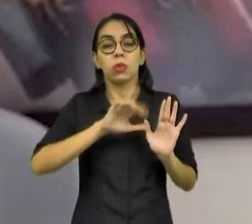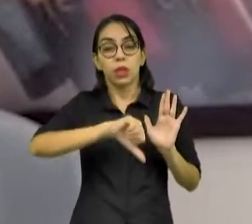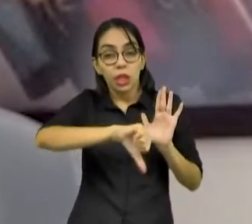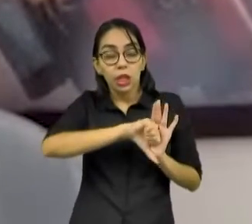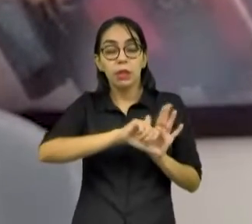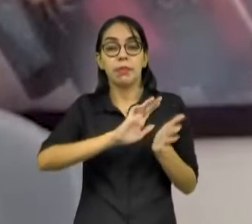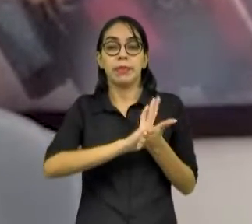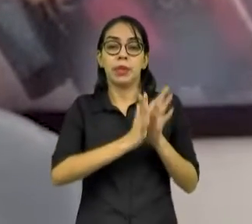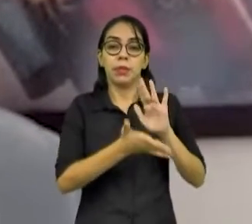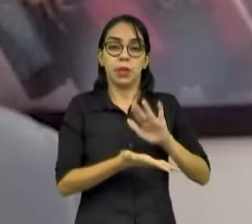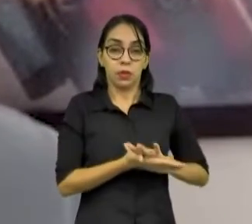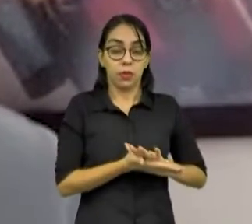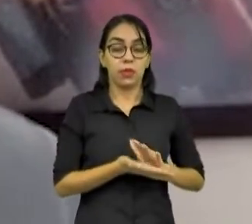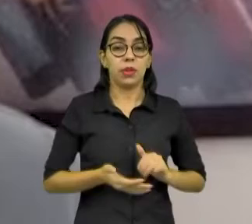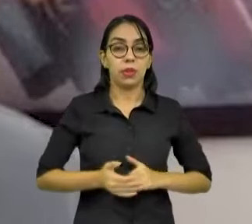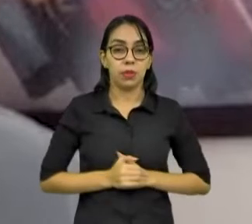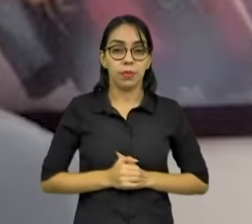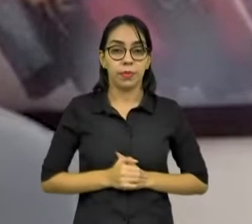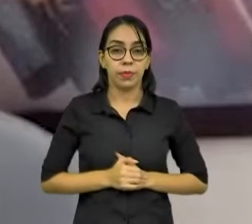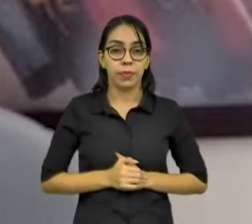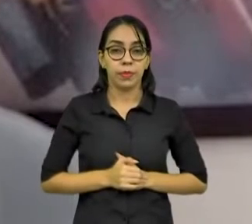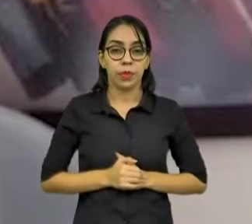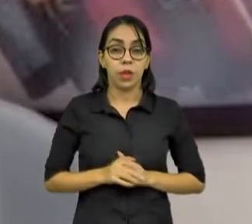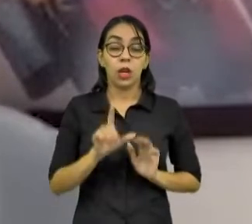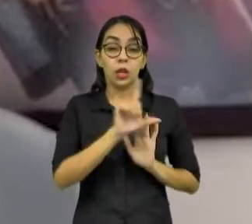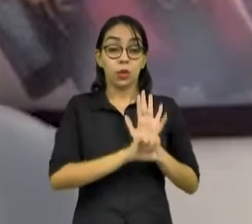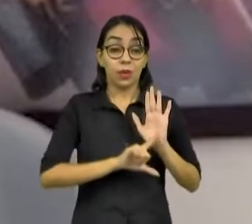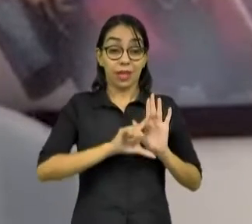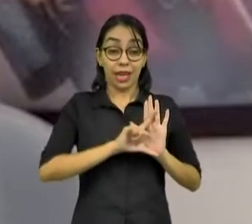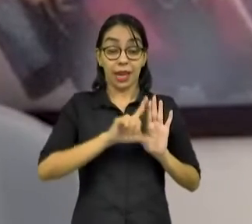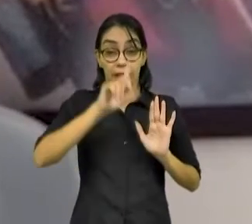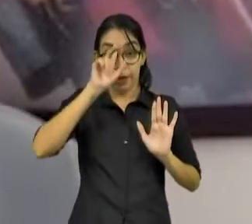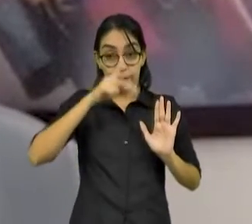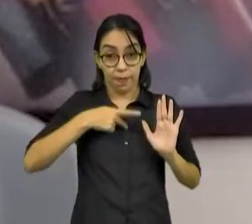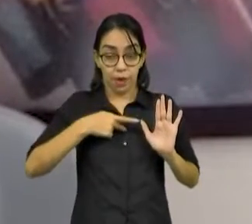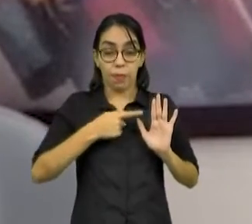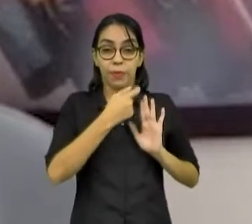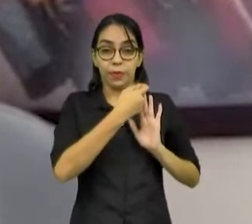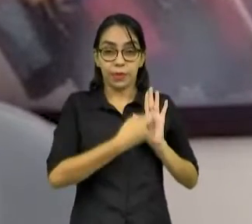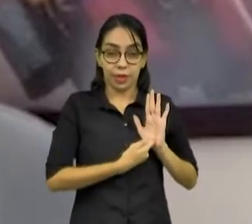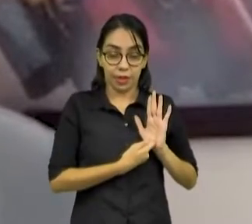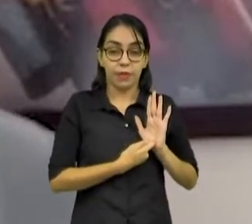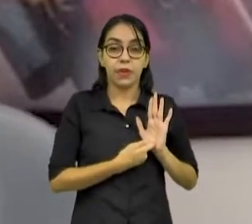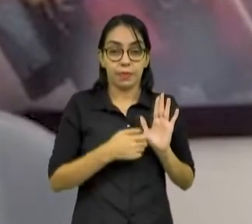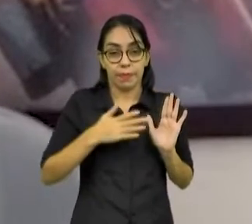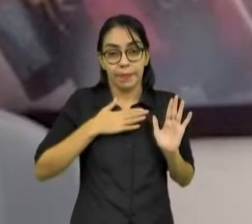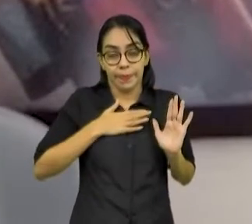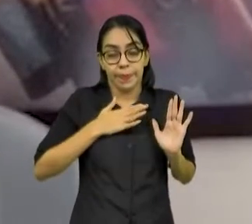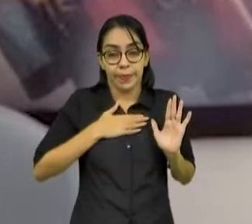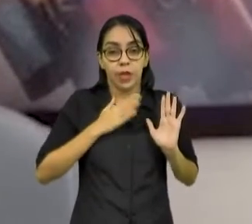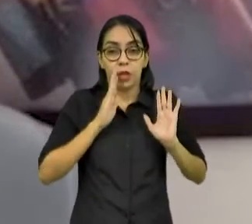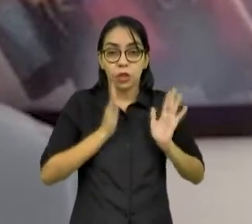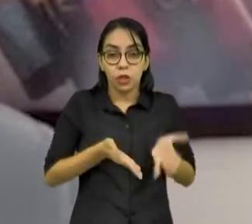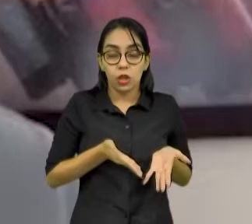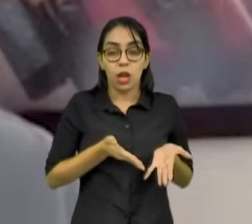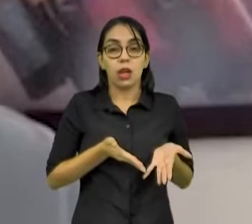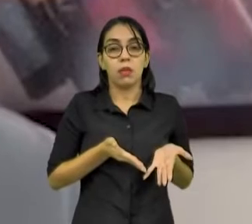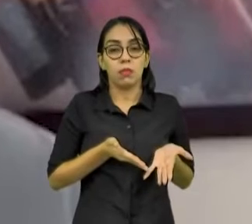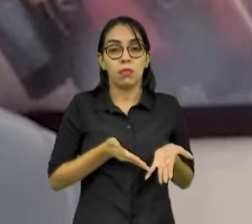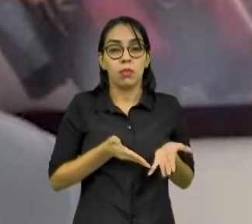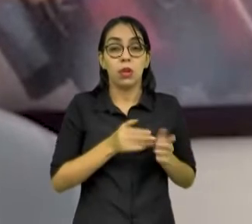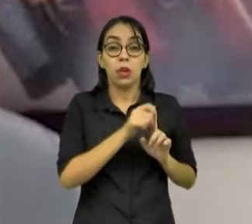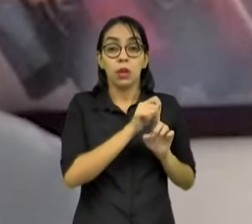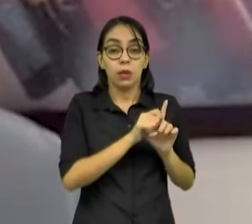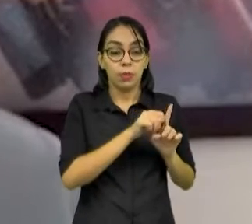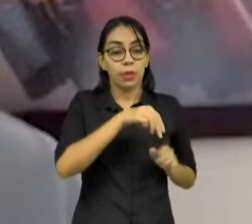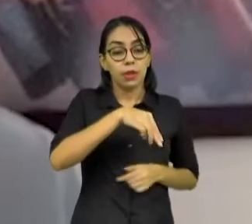enfrentamento à discriminação. Aqui no Ceará tem uma lei de minha autoria, que é a Lei da Semana Janaína Dutra. A partir do 17 de maio, inclusive, Janaína